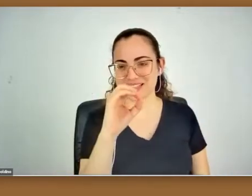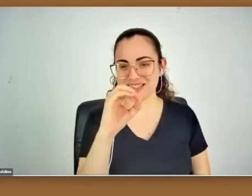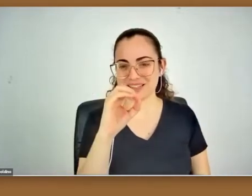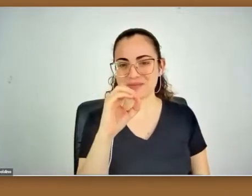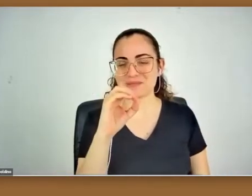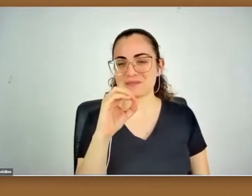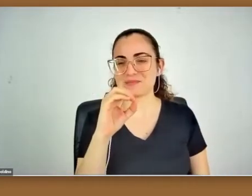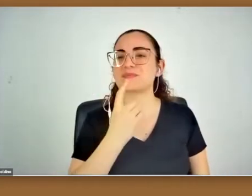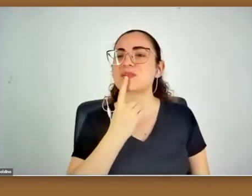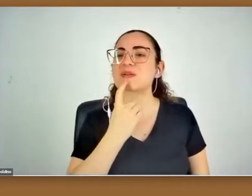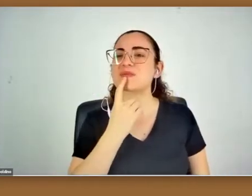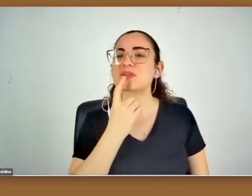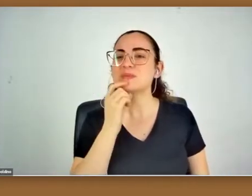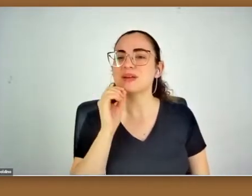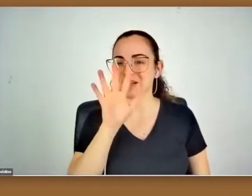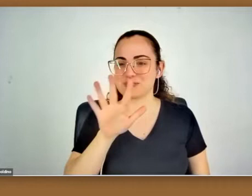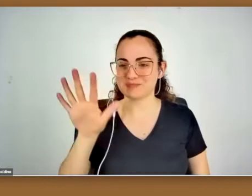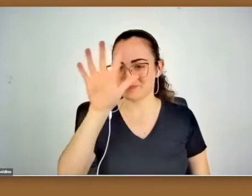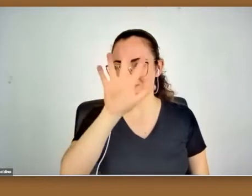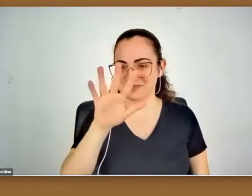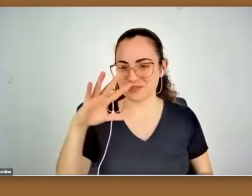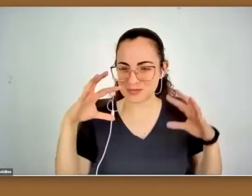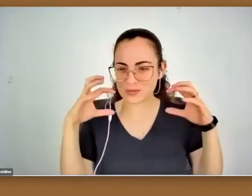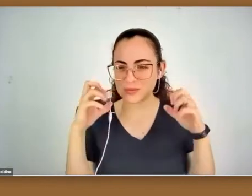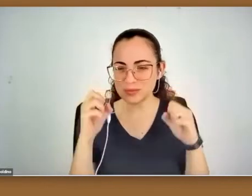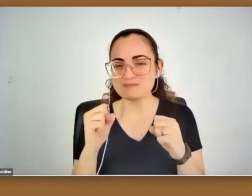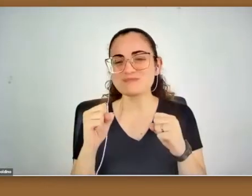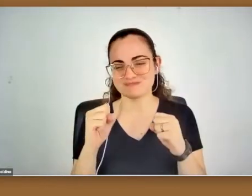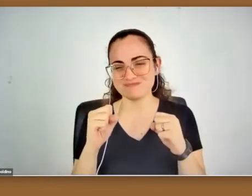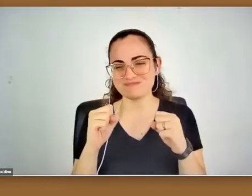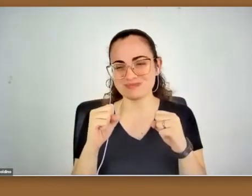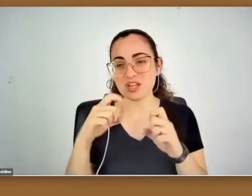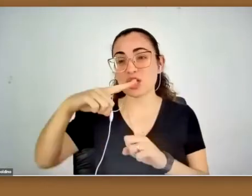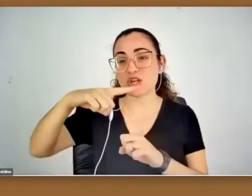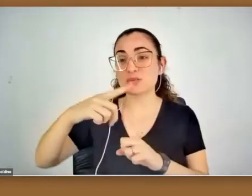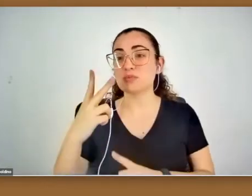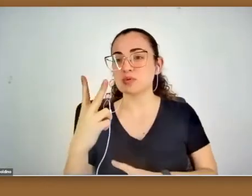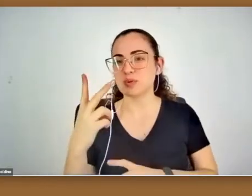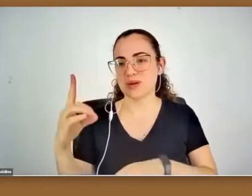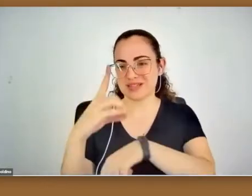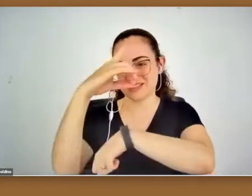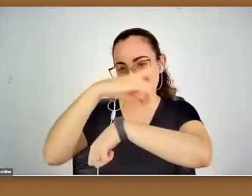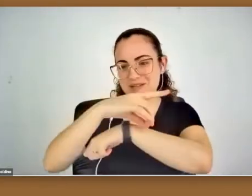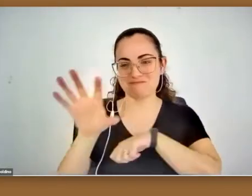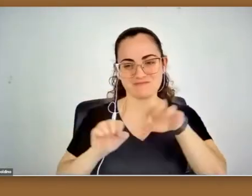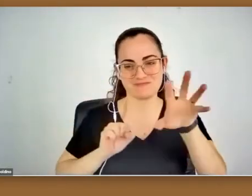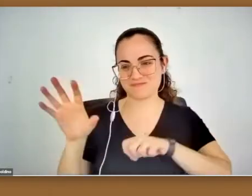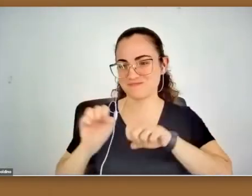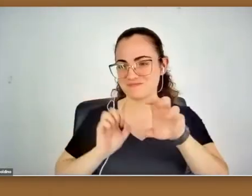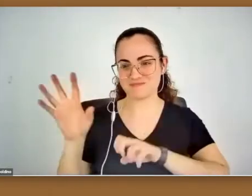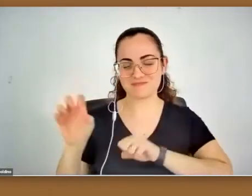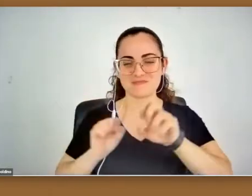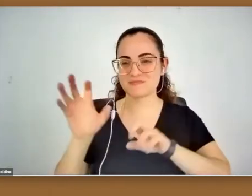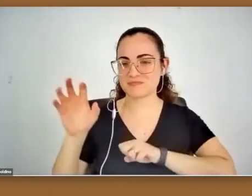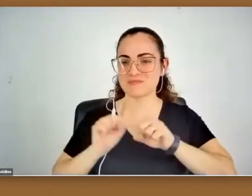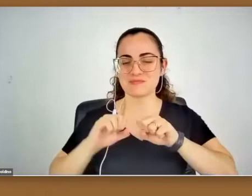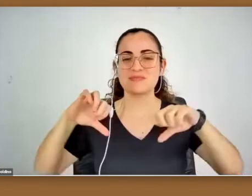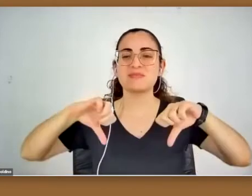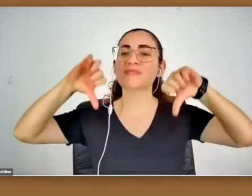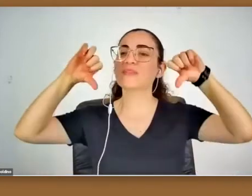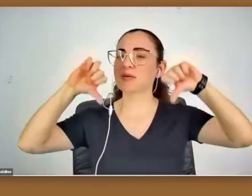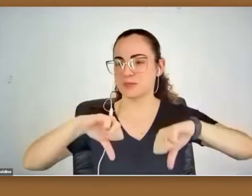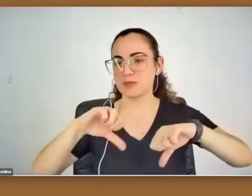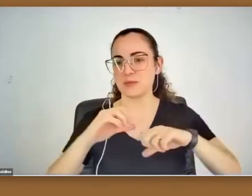ano de 2022. Em anos anteriores pode ser que não tenha sido assim, tá? E geralmente acontece porque você tem um vírus que